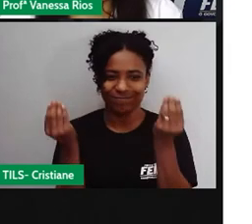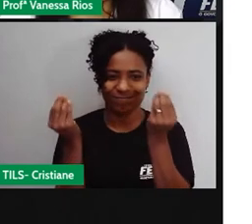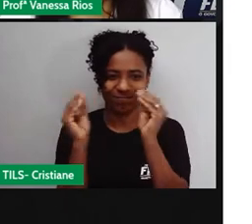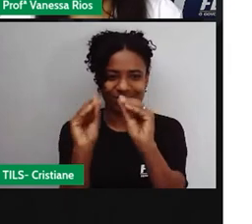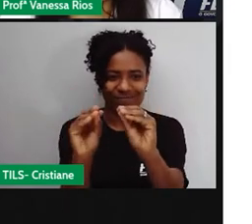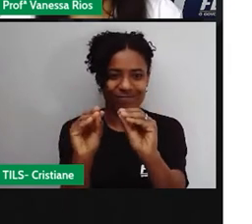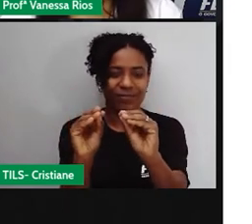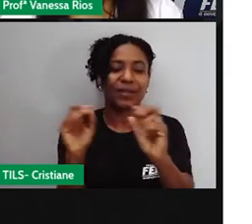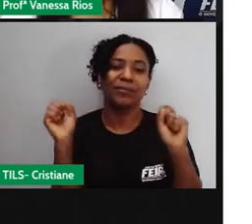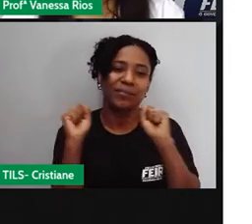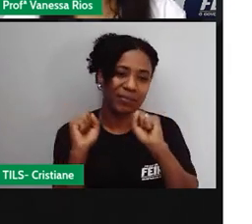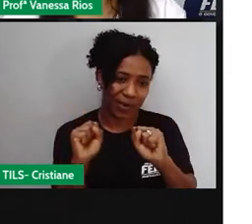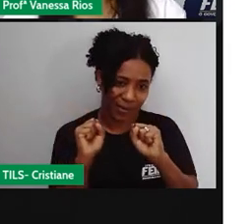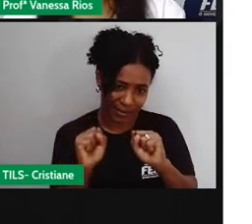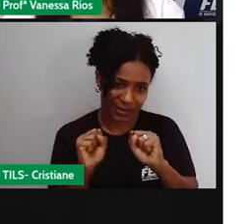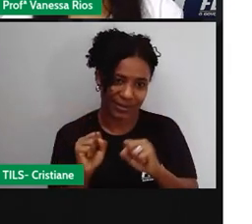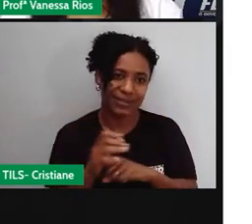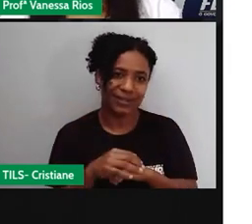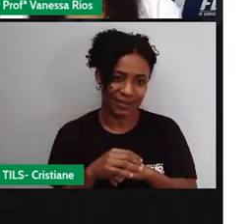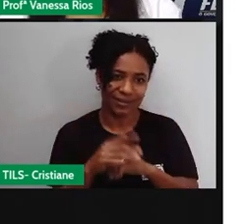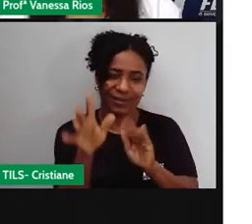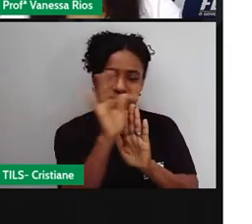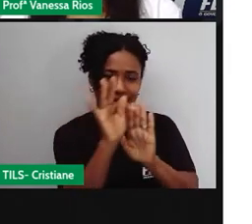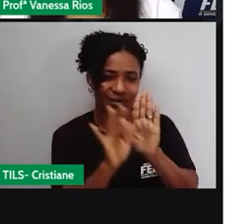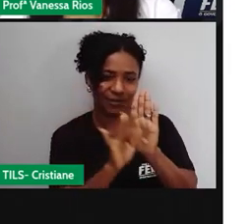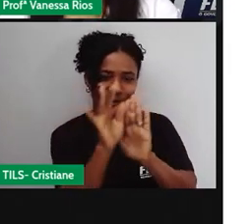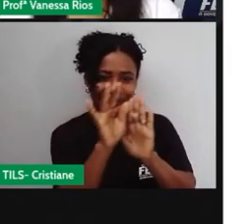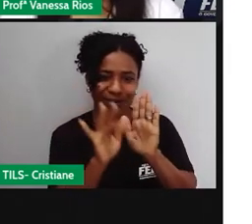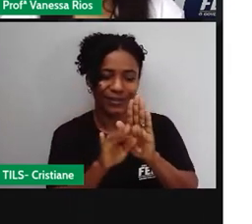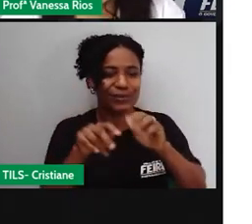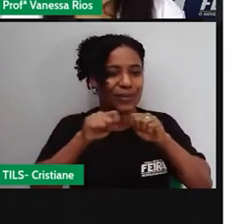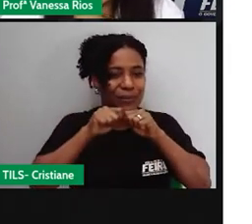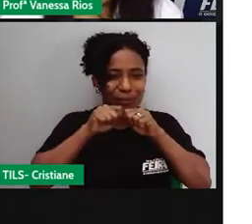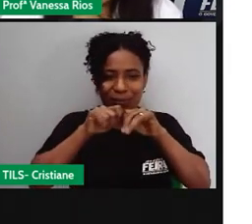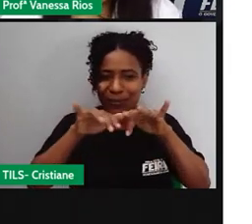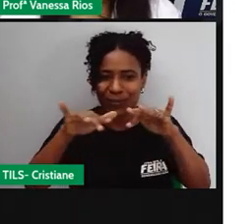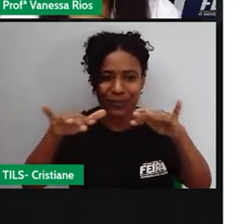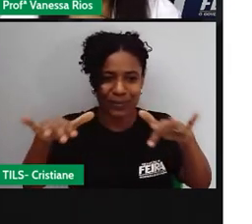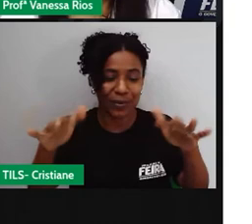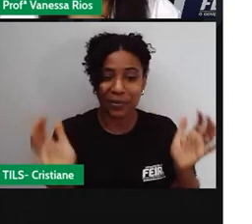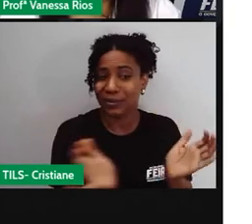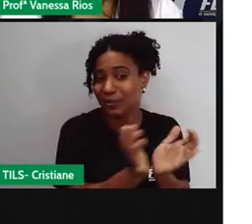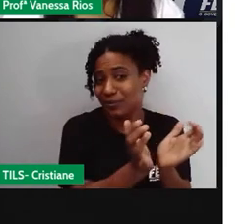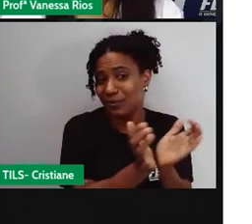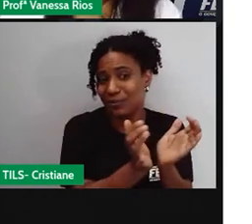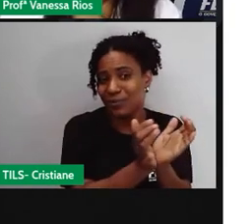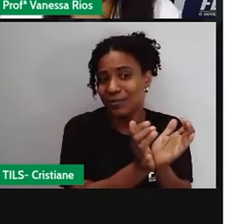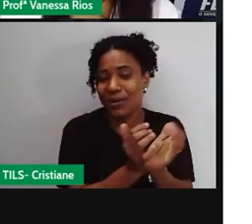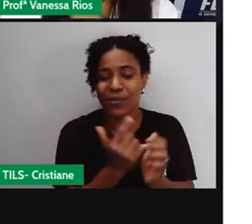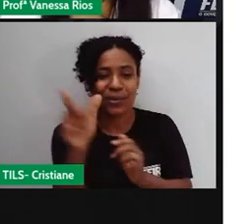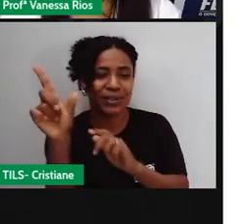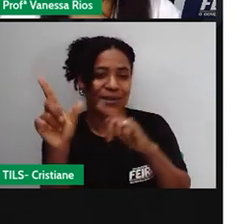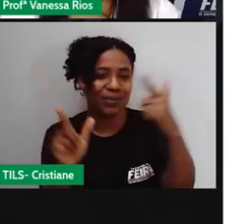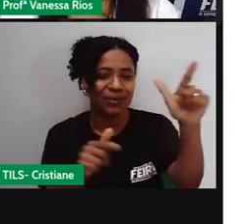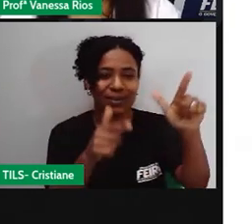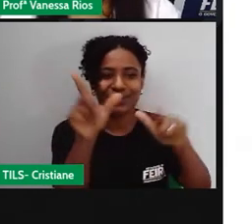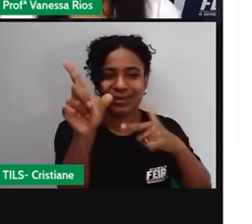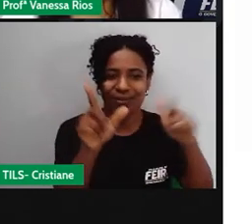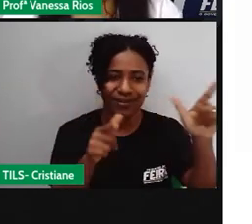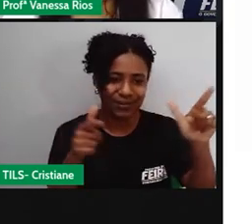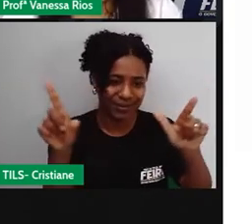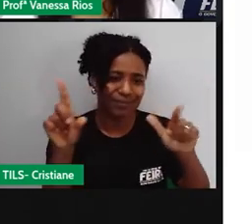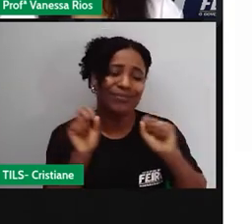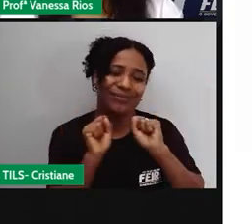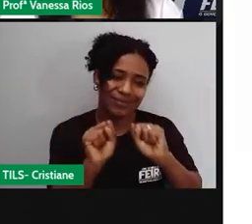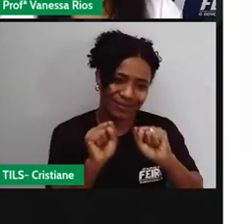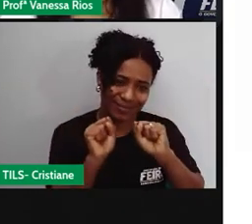e fazer com que os seus textos sejam conhecidos ou para a sua turma, né? Ou para outras pessoas que estão além aí